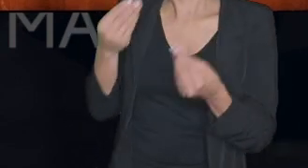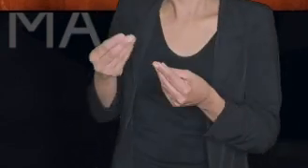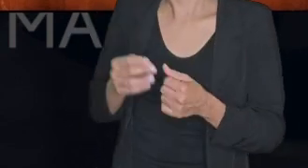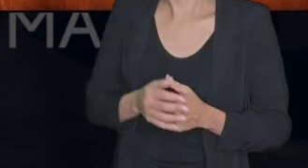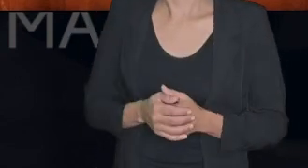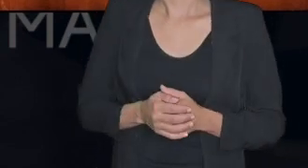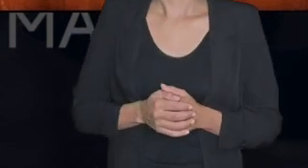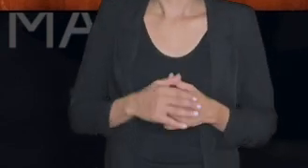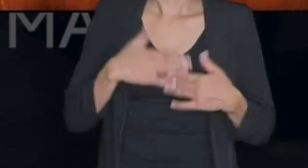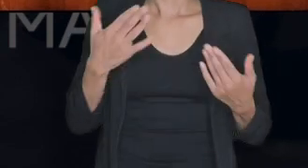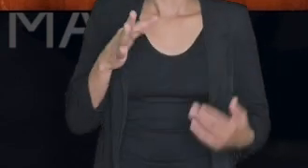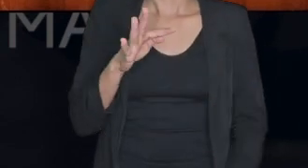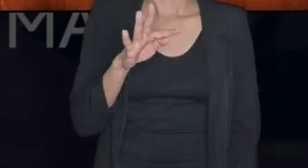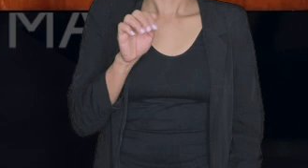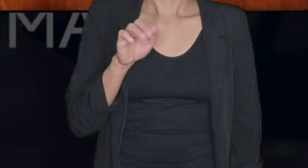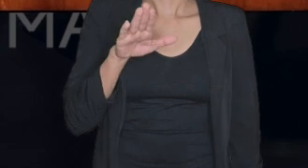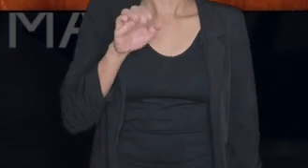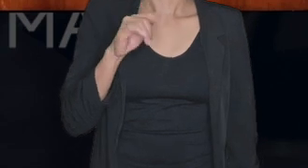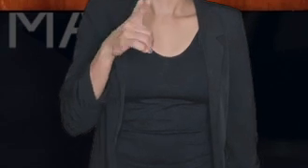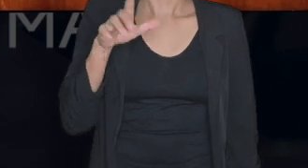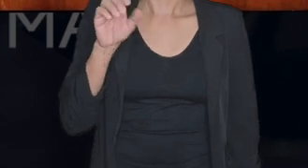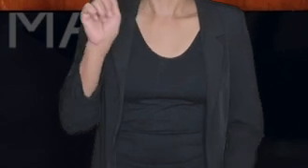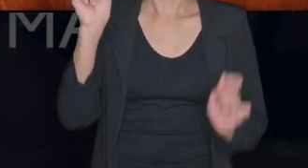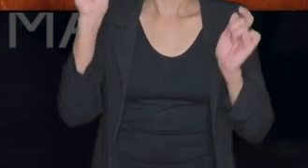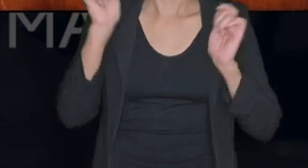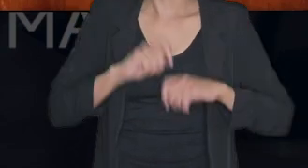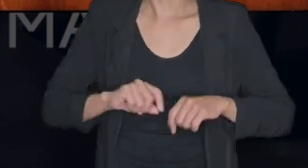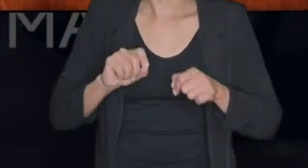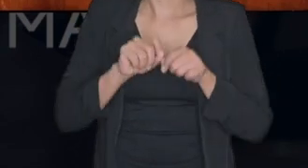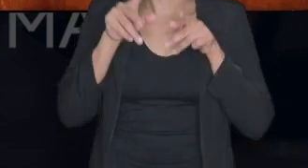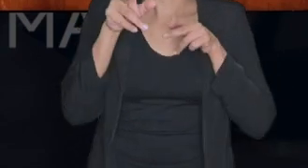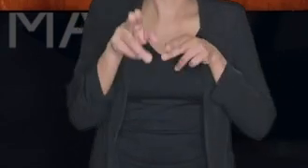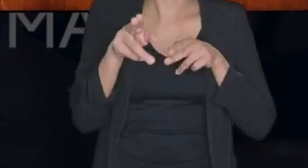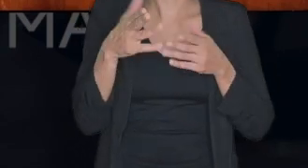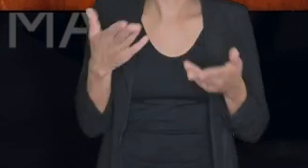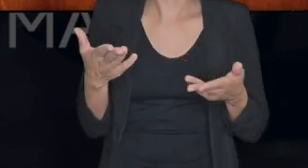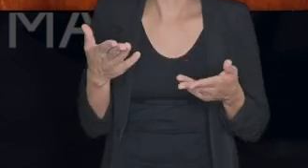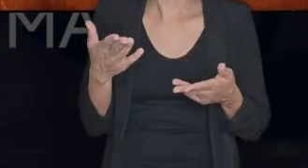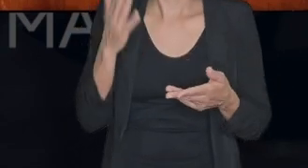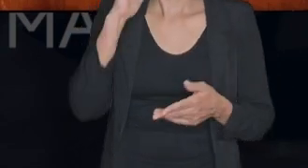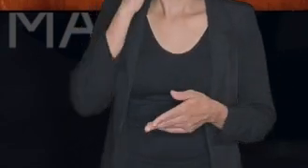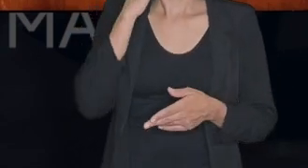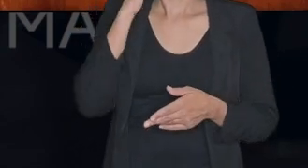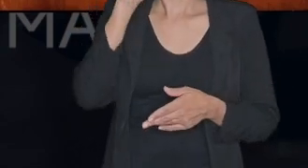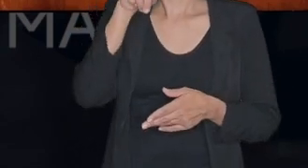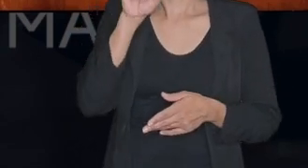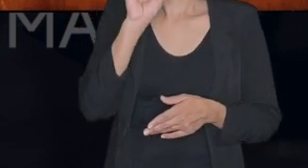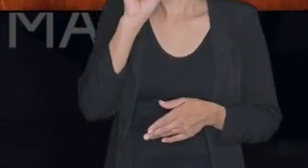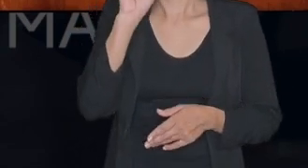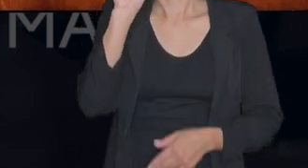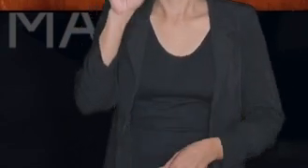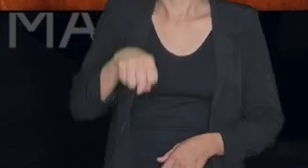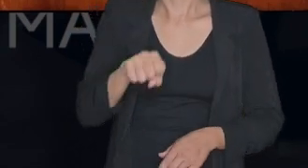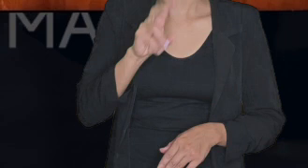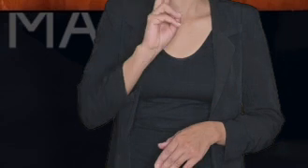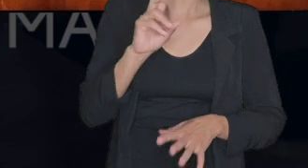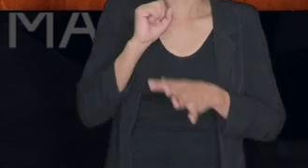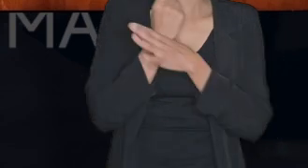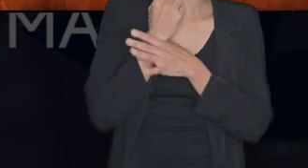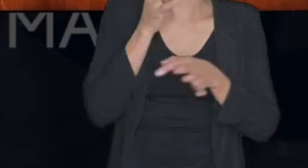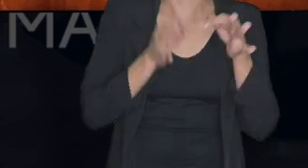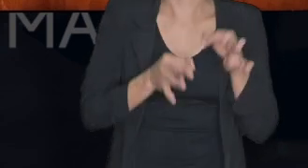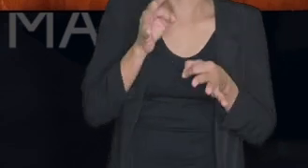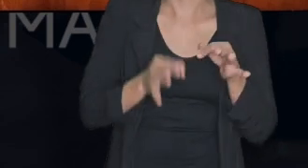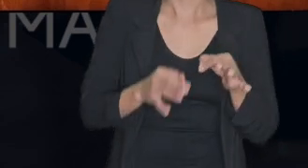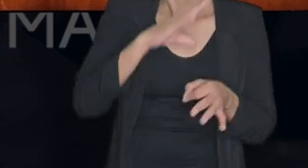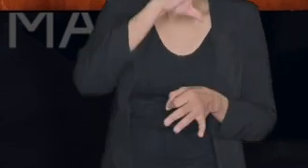podem fazer esses atos e entendo que isso é sim manter segurança jurídica. Os adultos têm autonomia privada